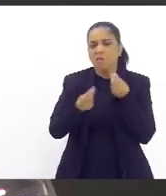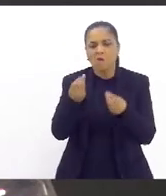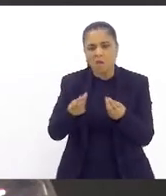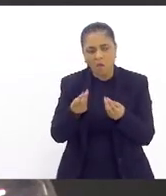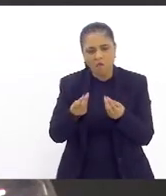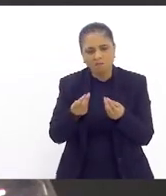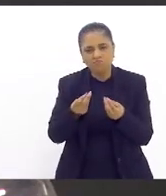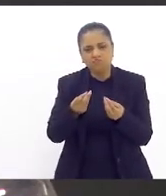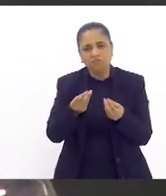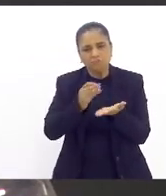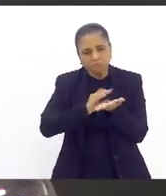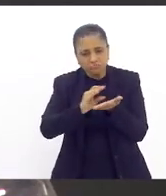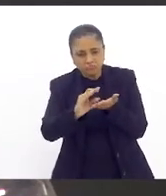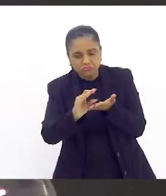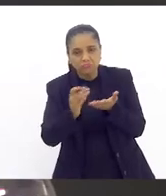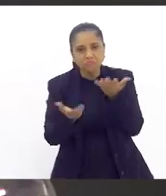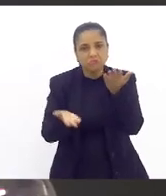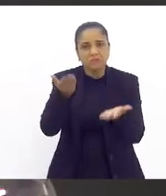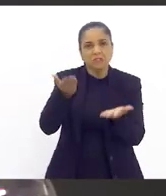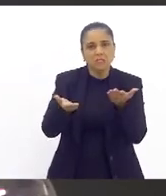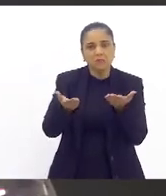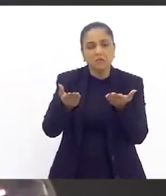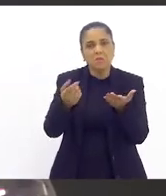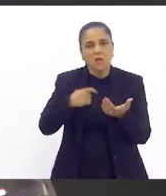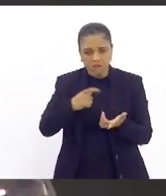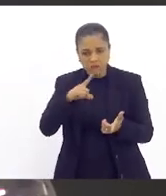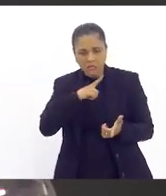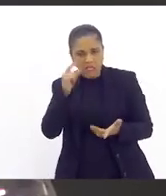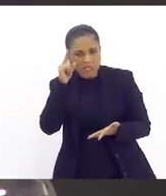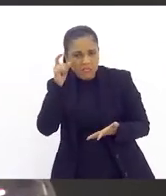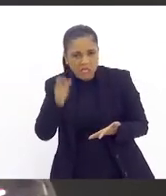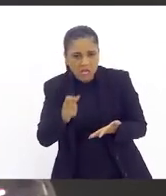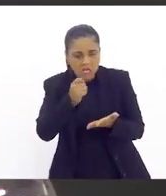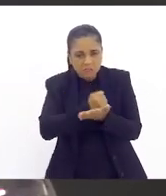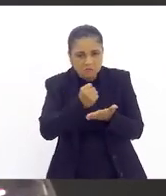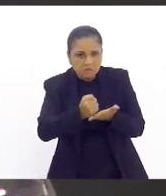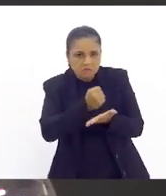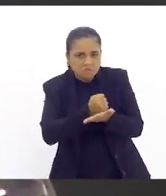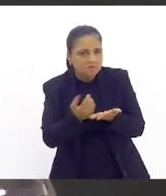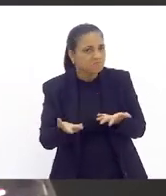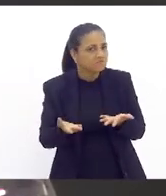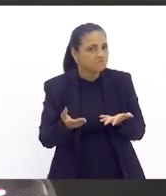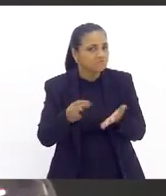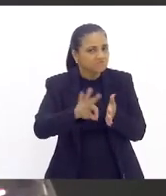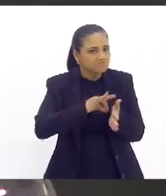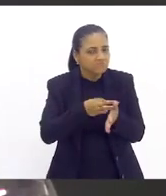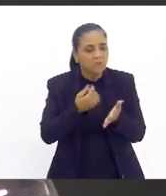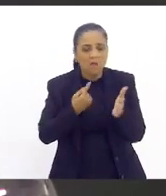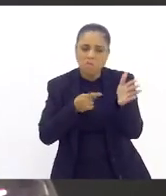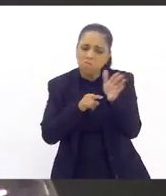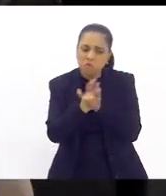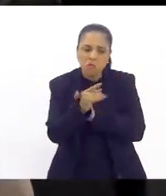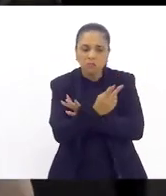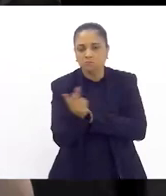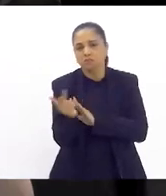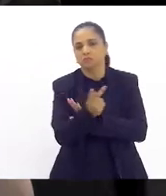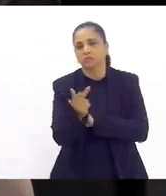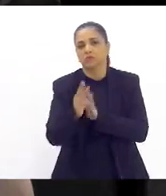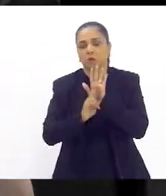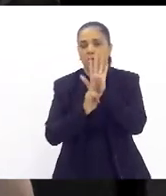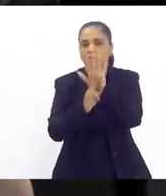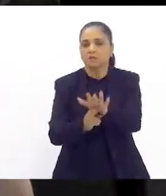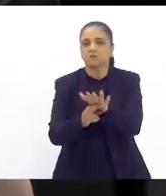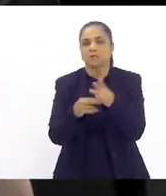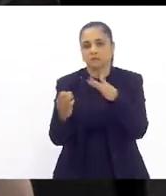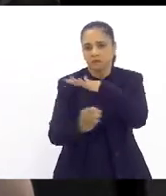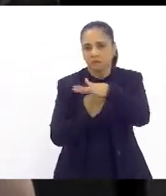há um desequilíbrio financeiro mas ao mesmo tempo lá o interesse né prorrogação dos contratos Então essa é a pergunta que eu deixo para você apresentar essas empresas Obrigado